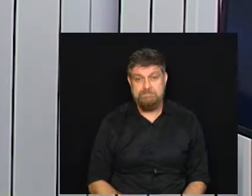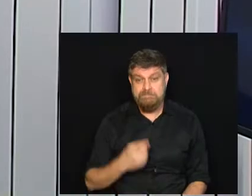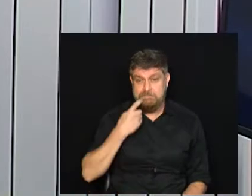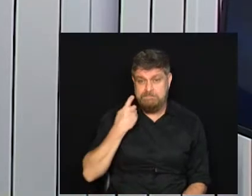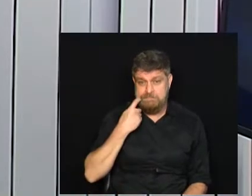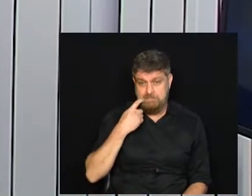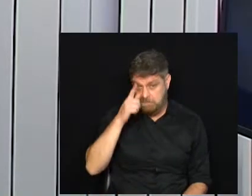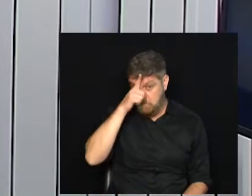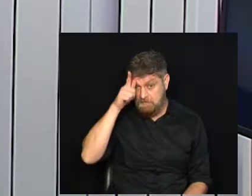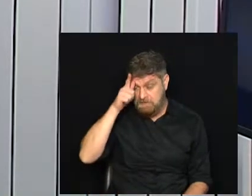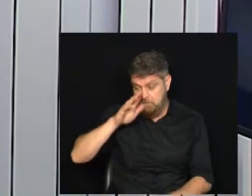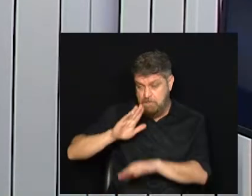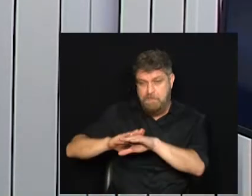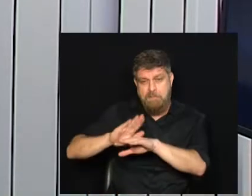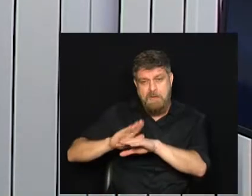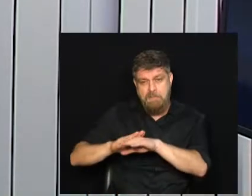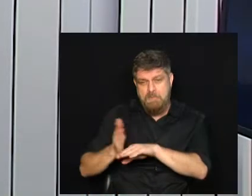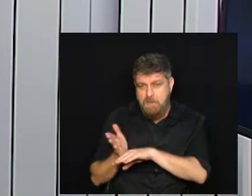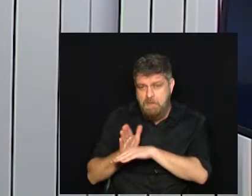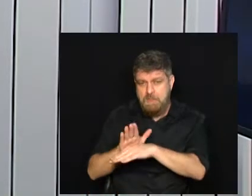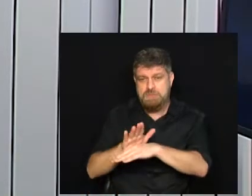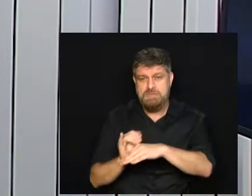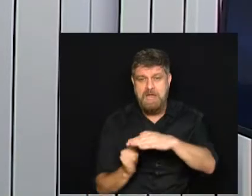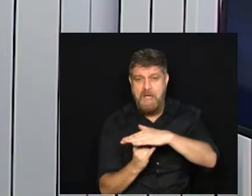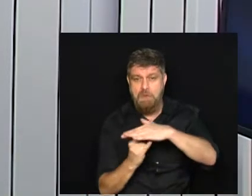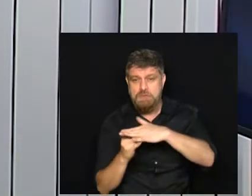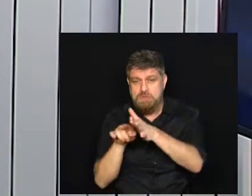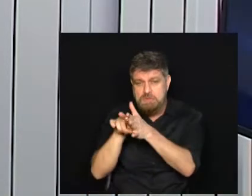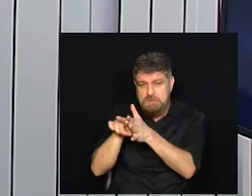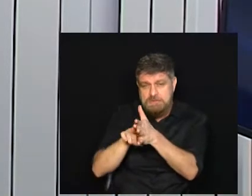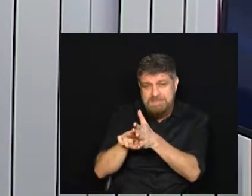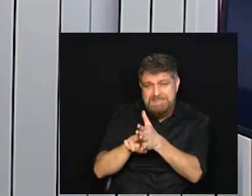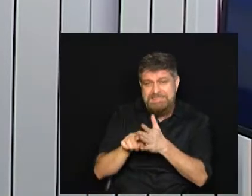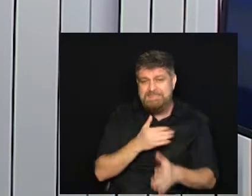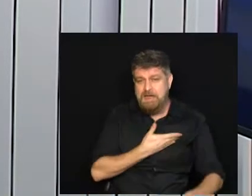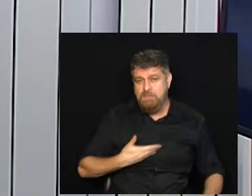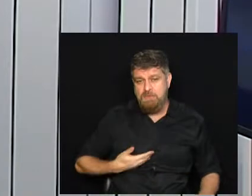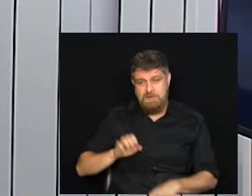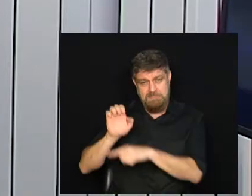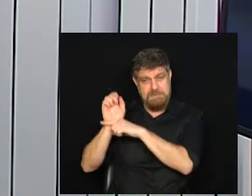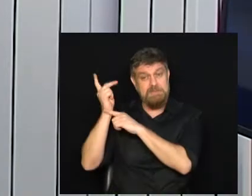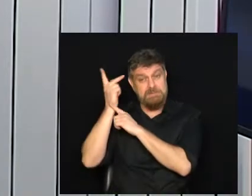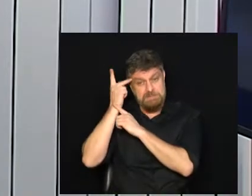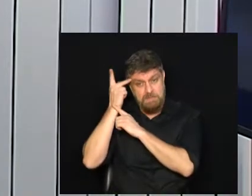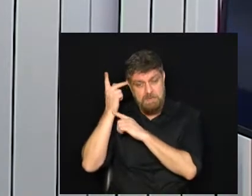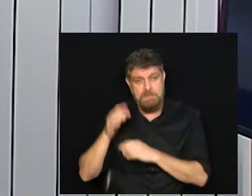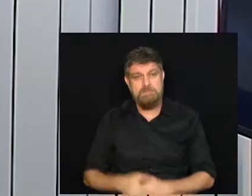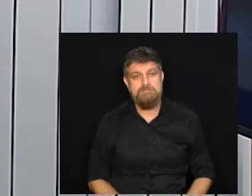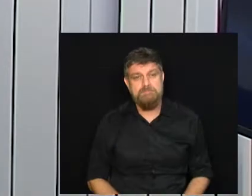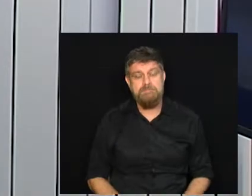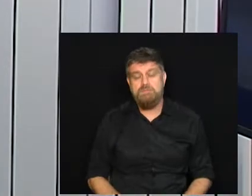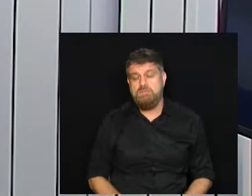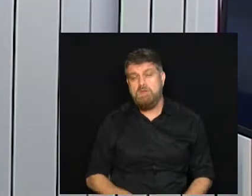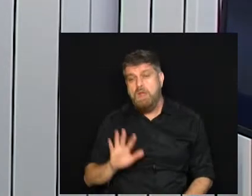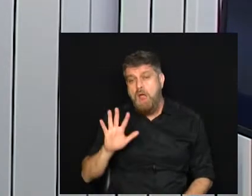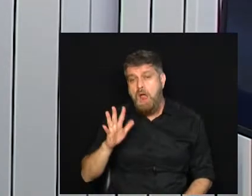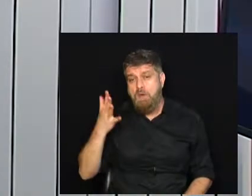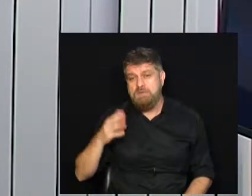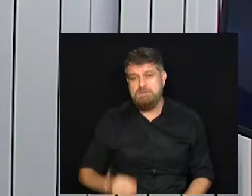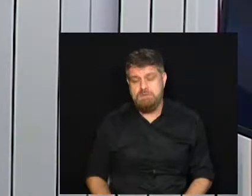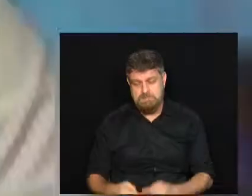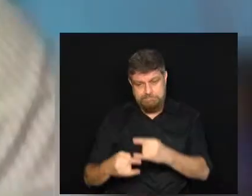um ato em defesa dos institutos de pesquisa públicos do estado de São Paulo. O evento aconteceu de